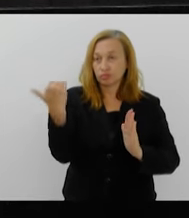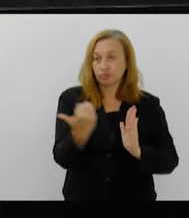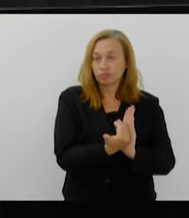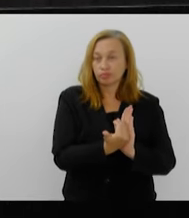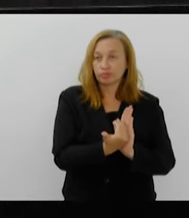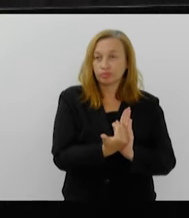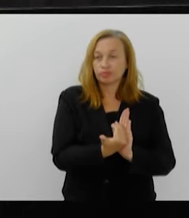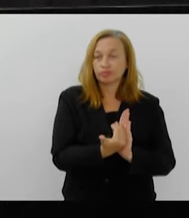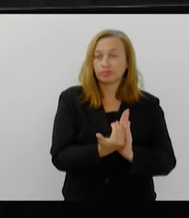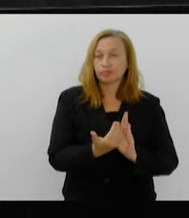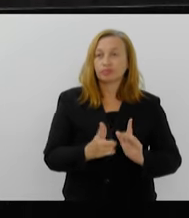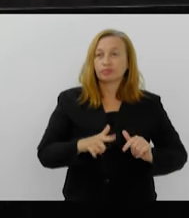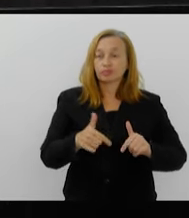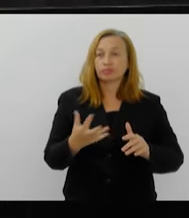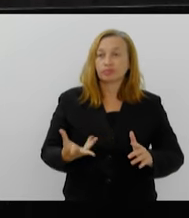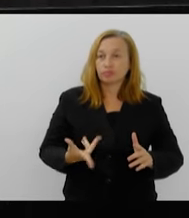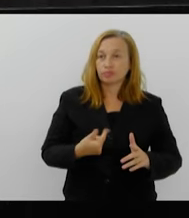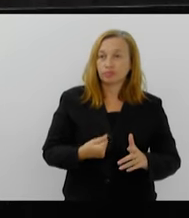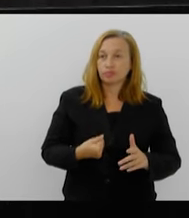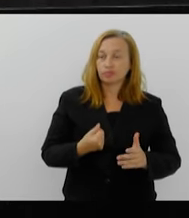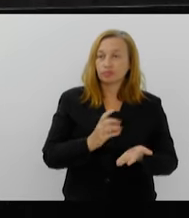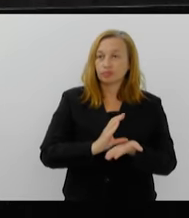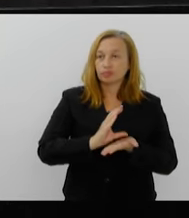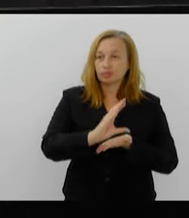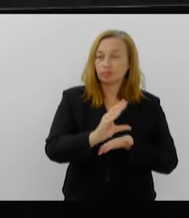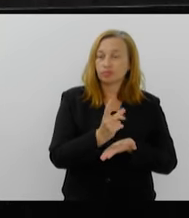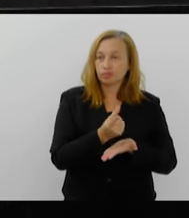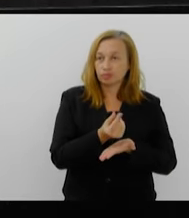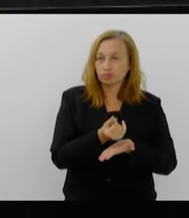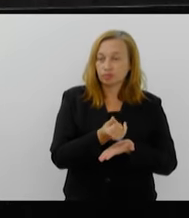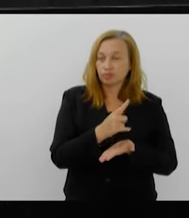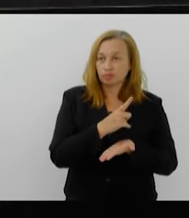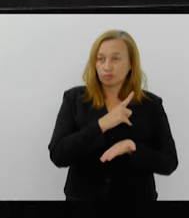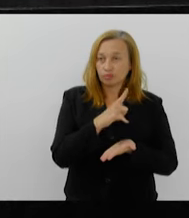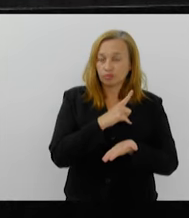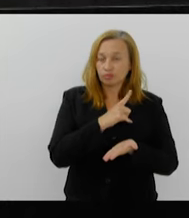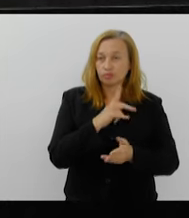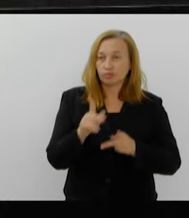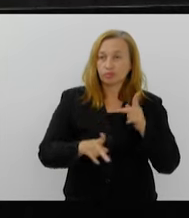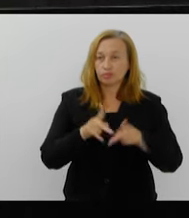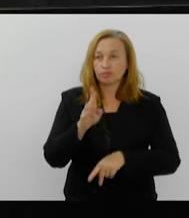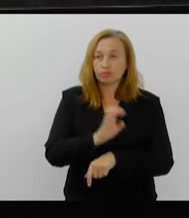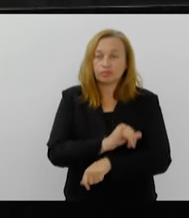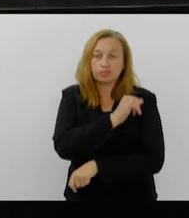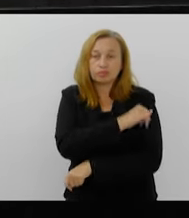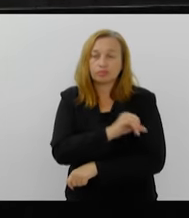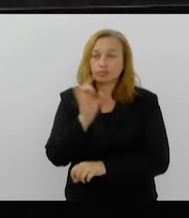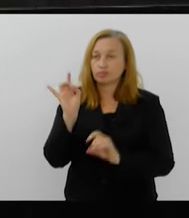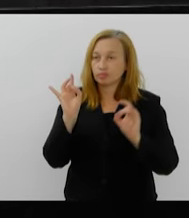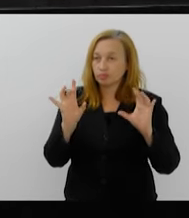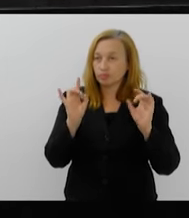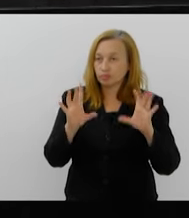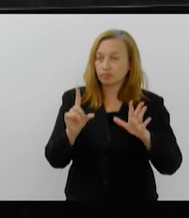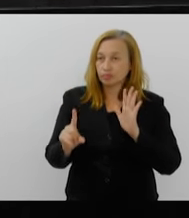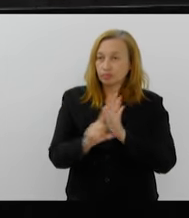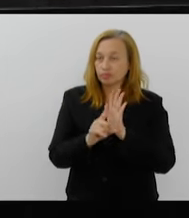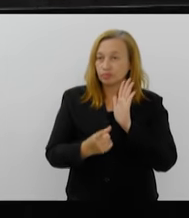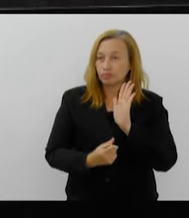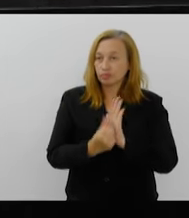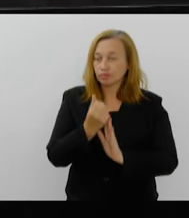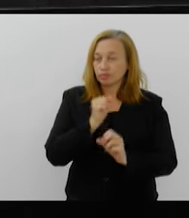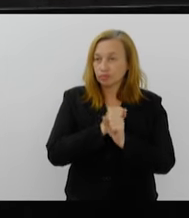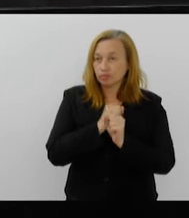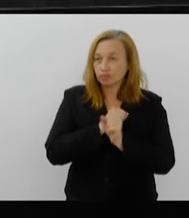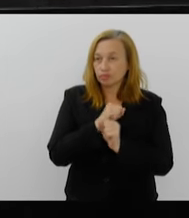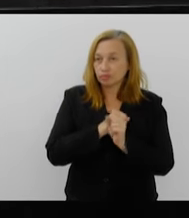máxima eficiência com os recursos disponíveis à população fluminense. Especialmente a Lei Orçamentária